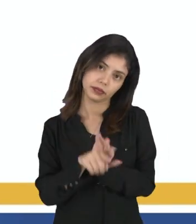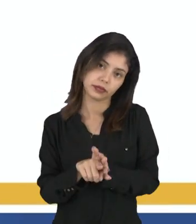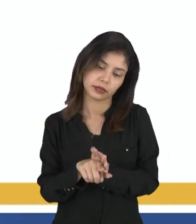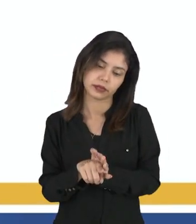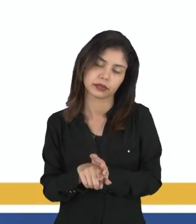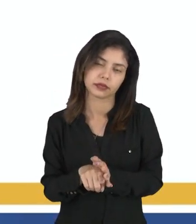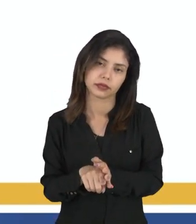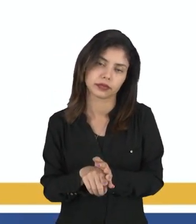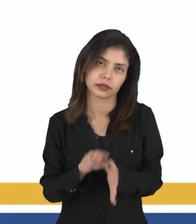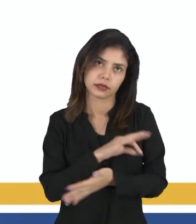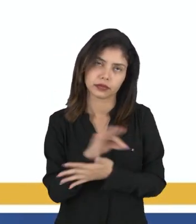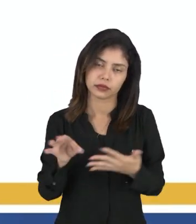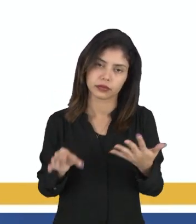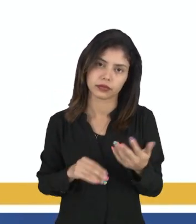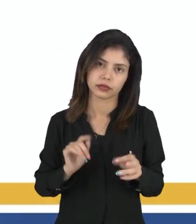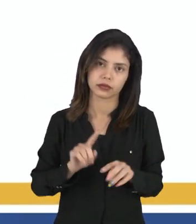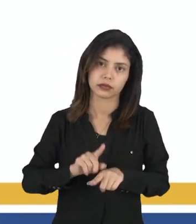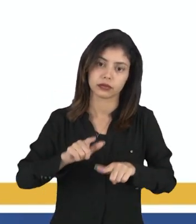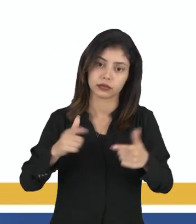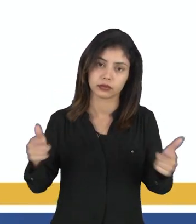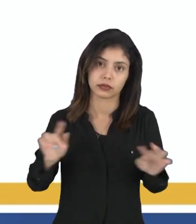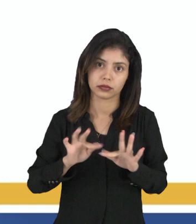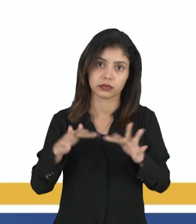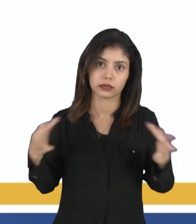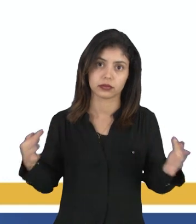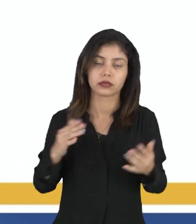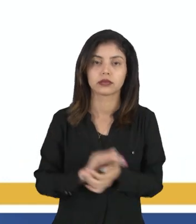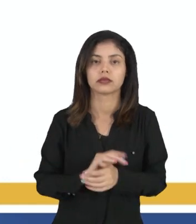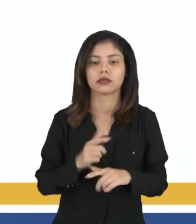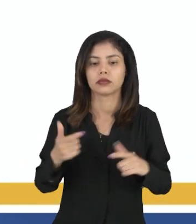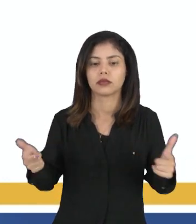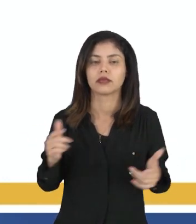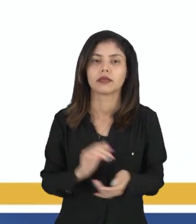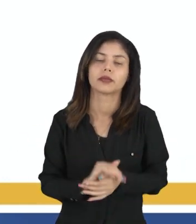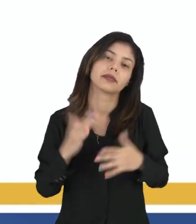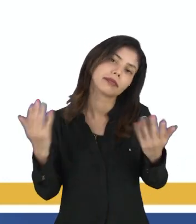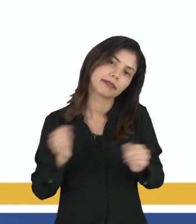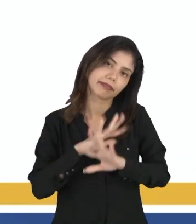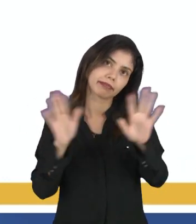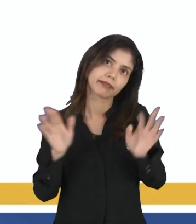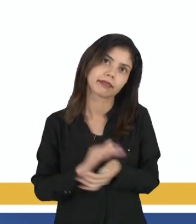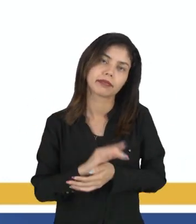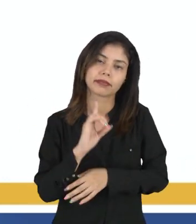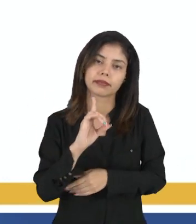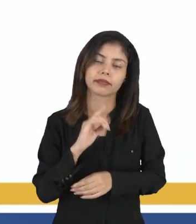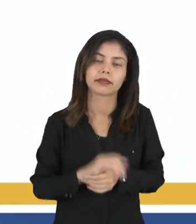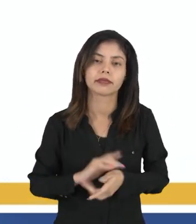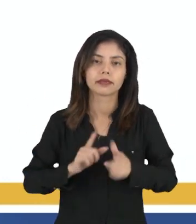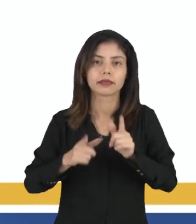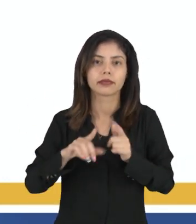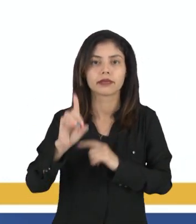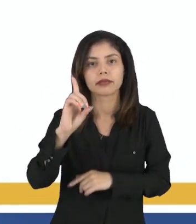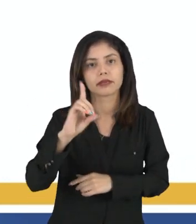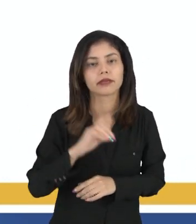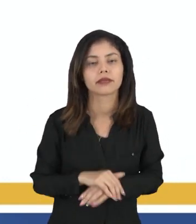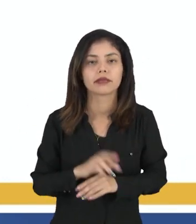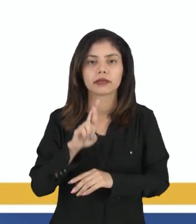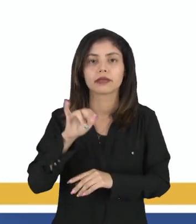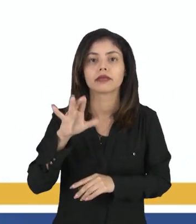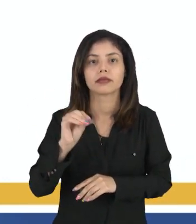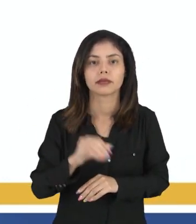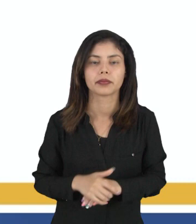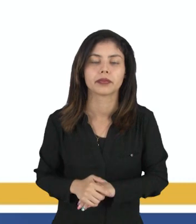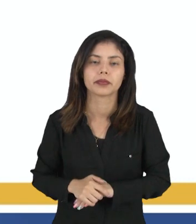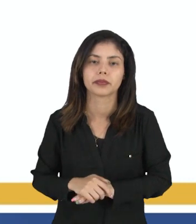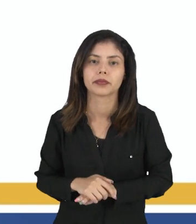entre as alternativas, qual é o táxon ou categoria mais abrangente. E é claro que a resposta é a letra D, né? O reino,